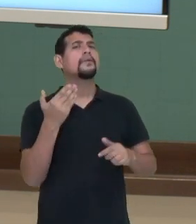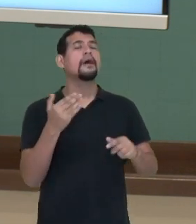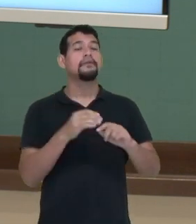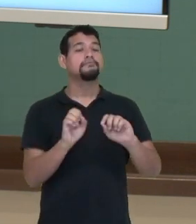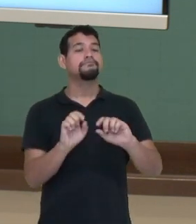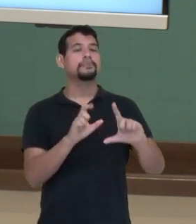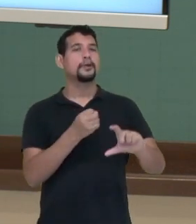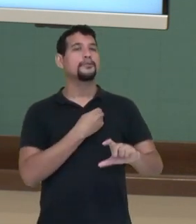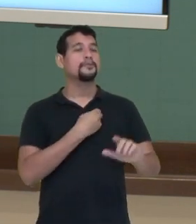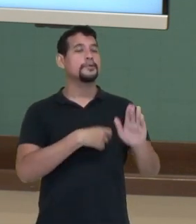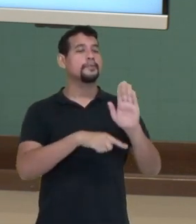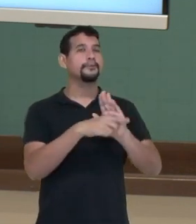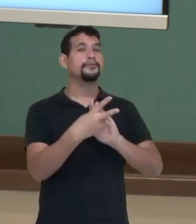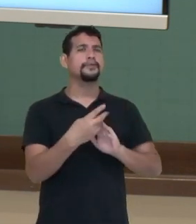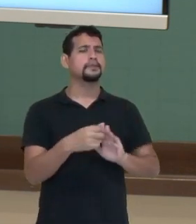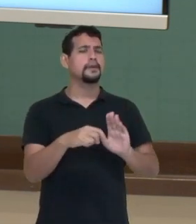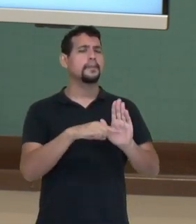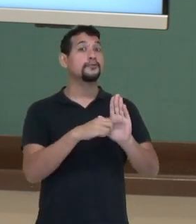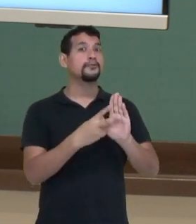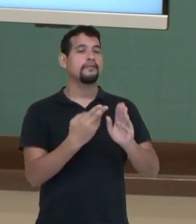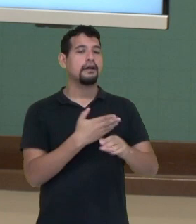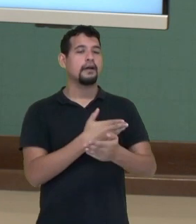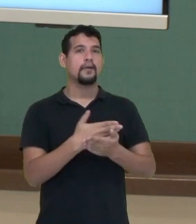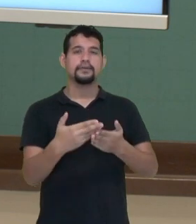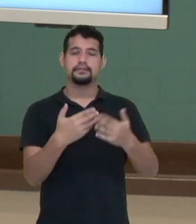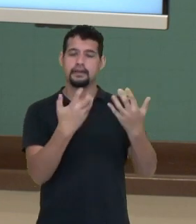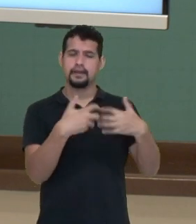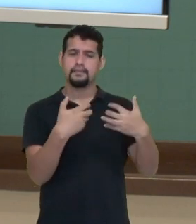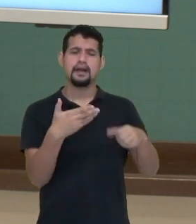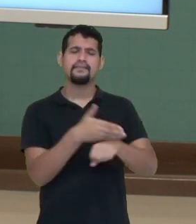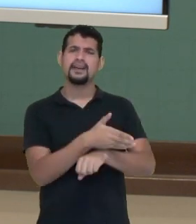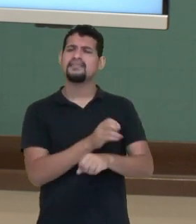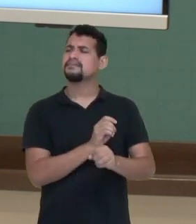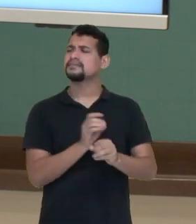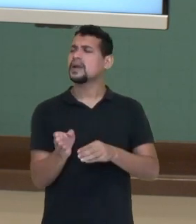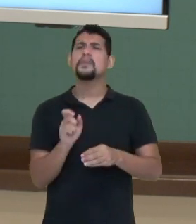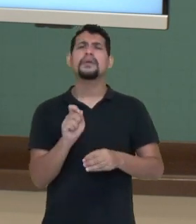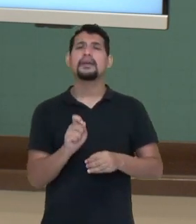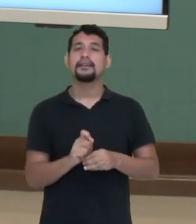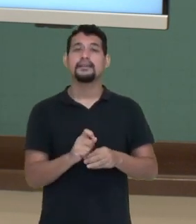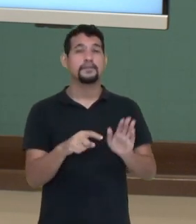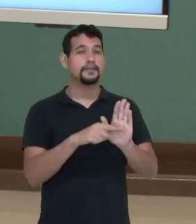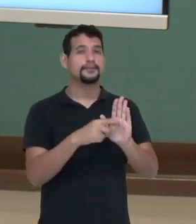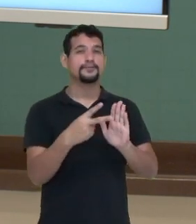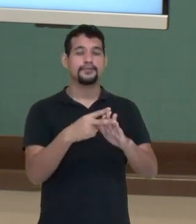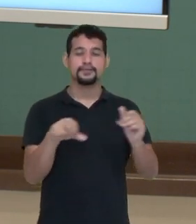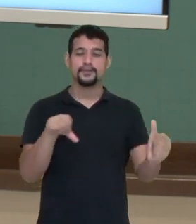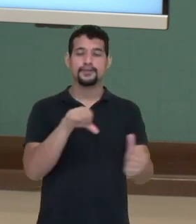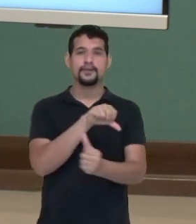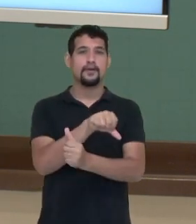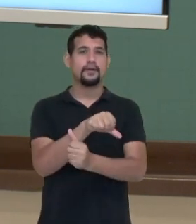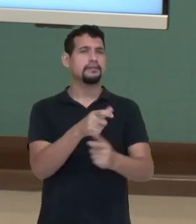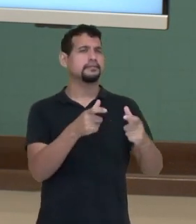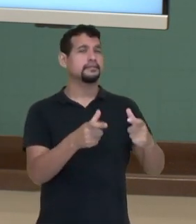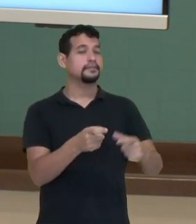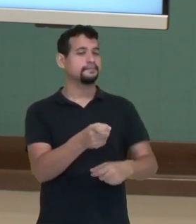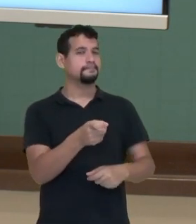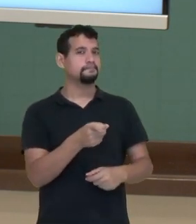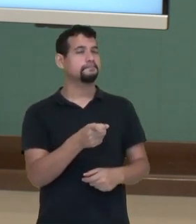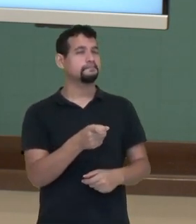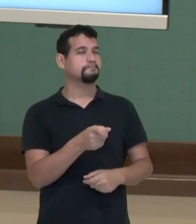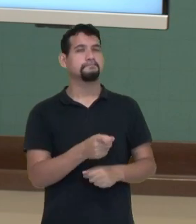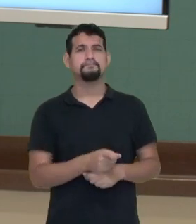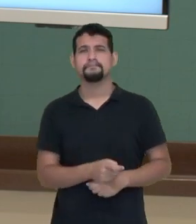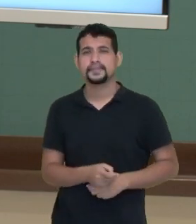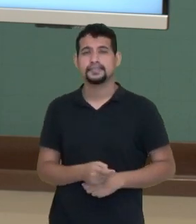imagem do número menos 2. Então, o menos 2 vai entrar na máquina. O que vai sair? Então, no menos 2 você troca no lugar do x.